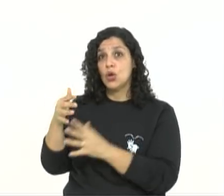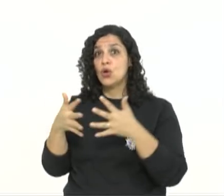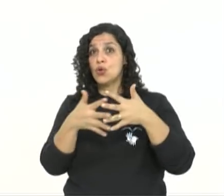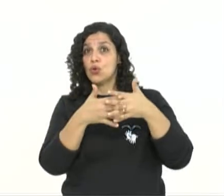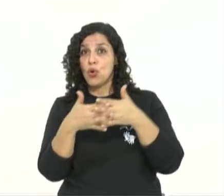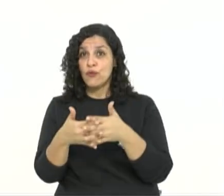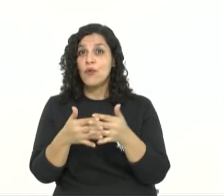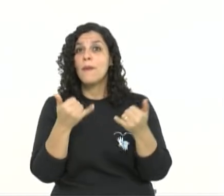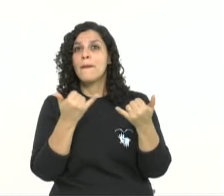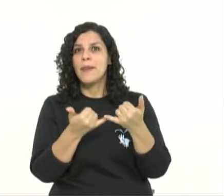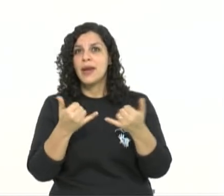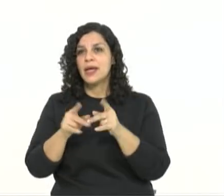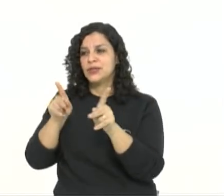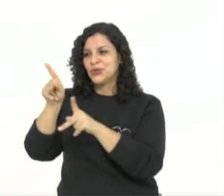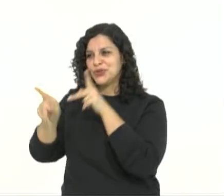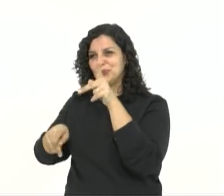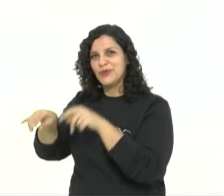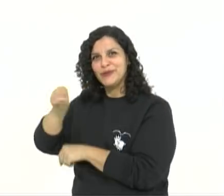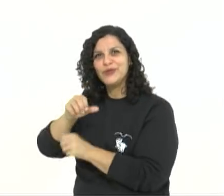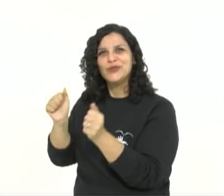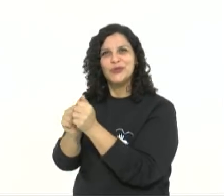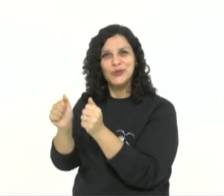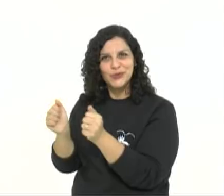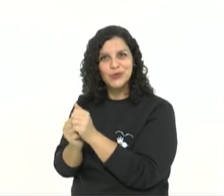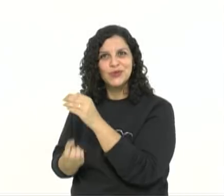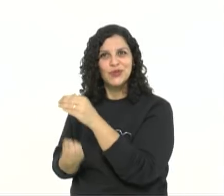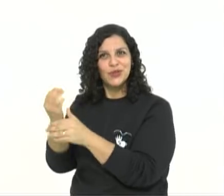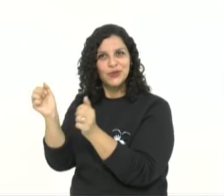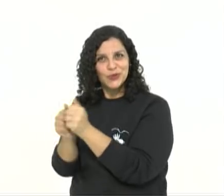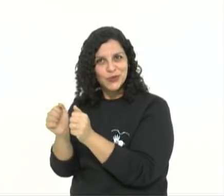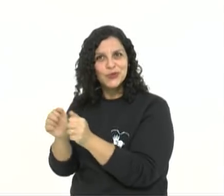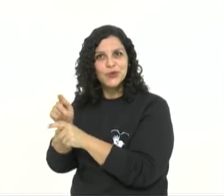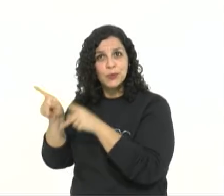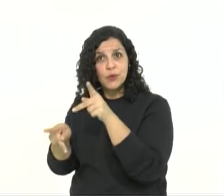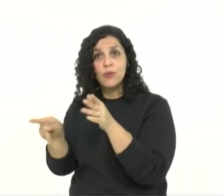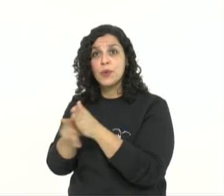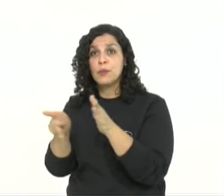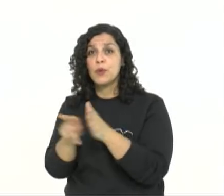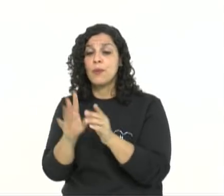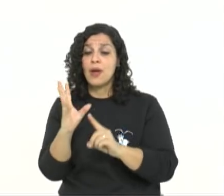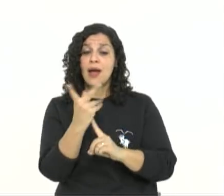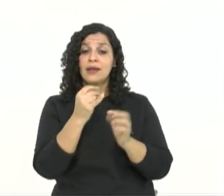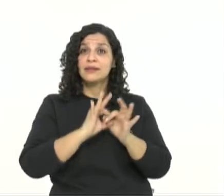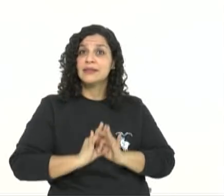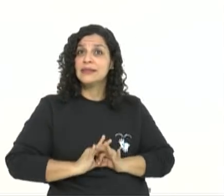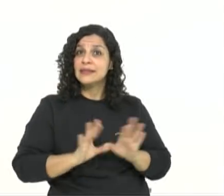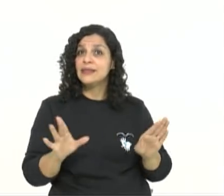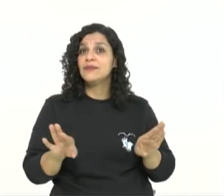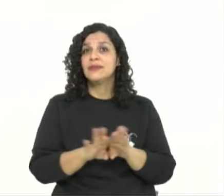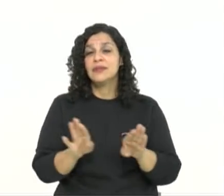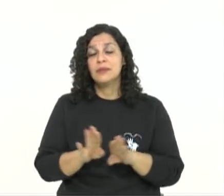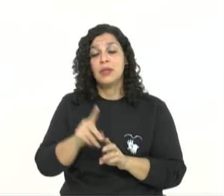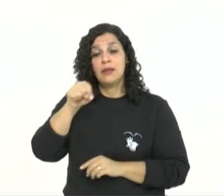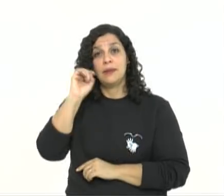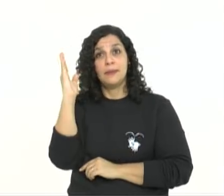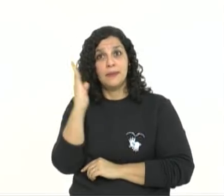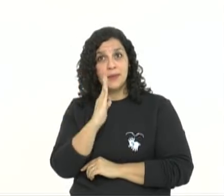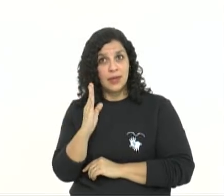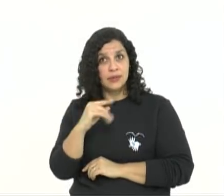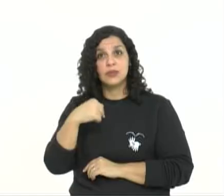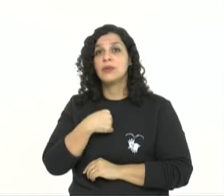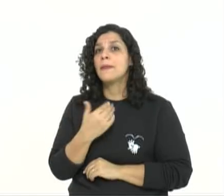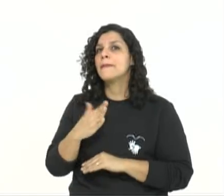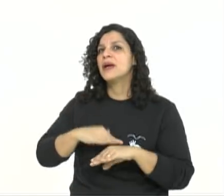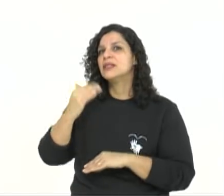confunde-se com a origem do povo tailandês. Ele significa arte livre e no Brasil ele é conhecido também, ou até